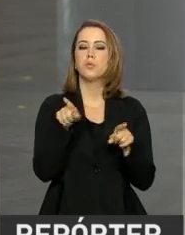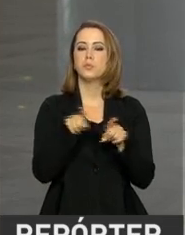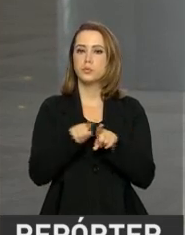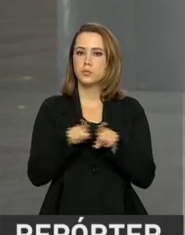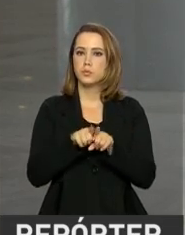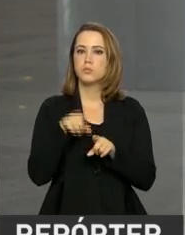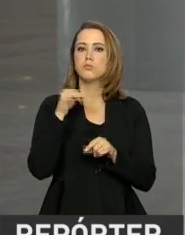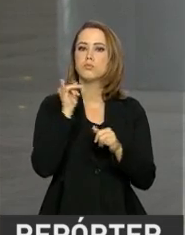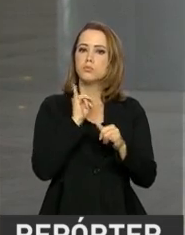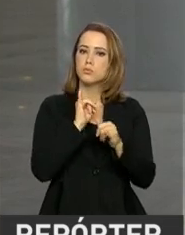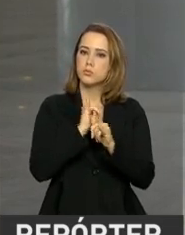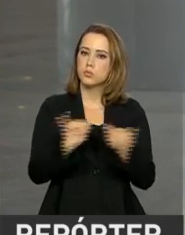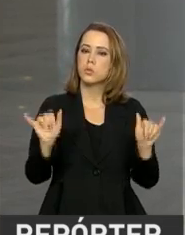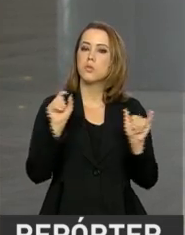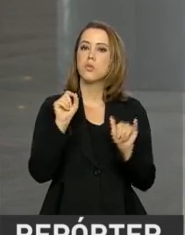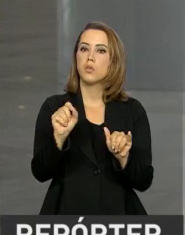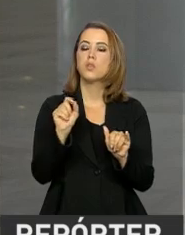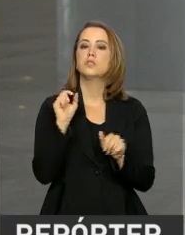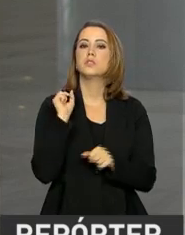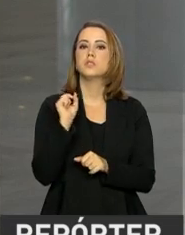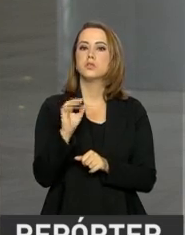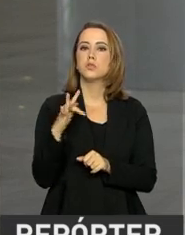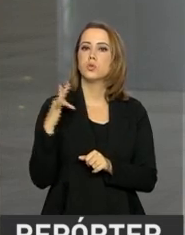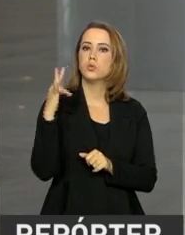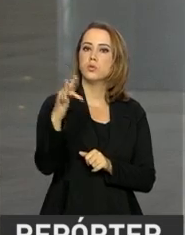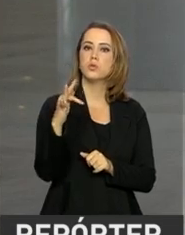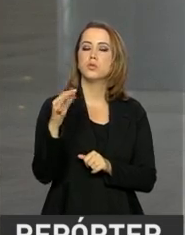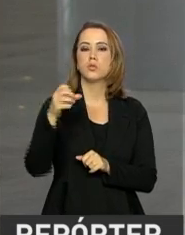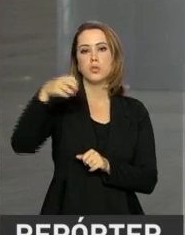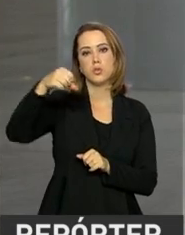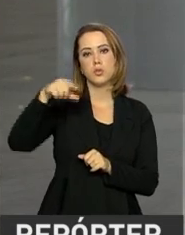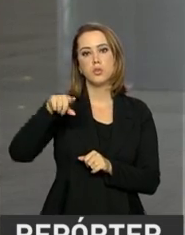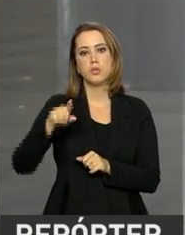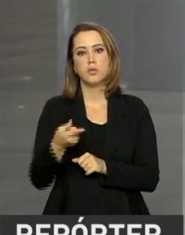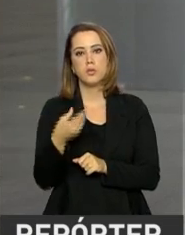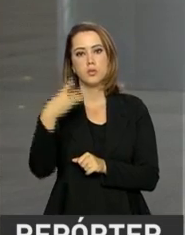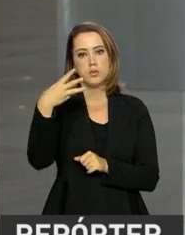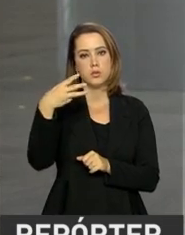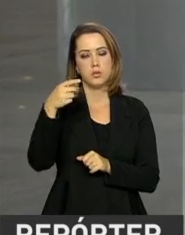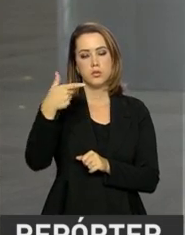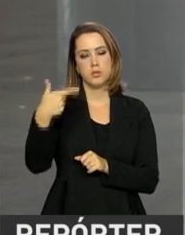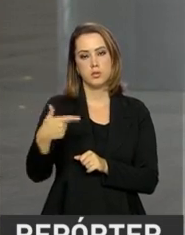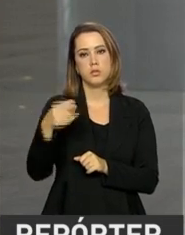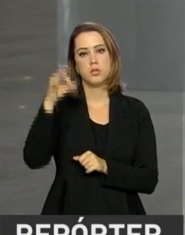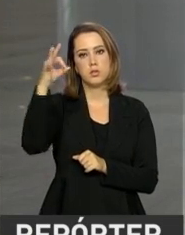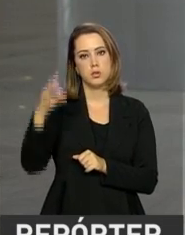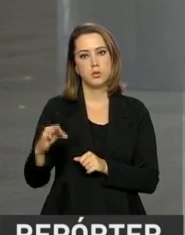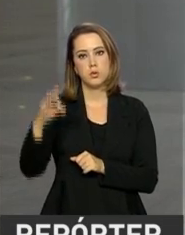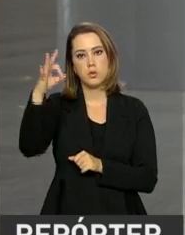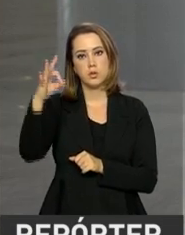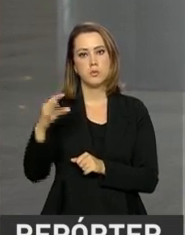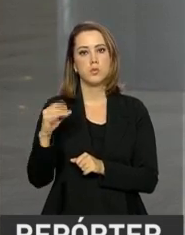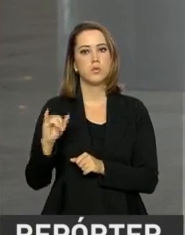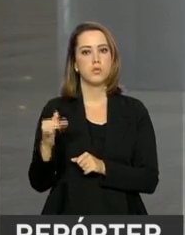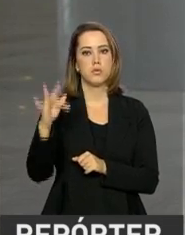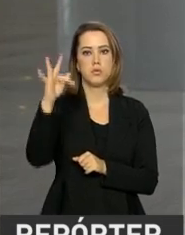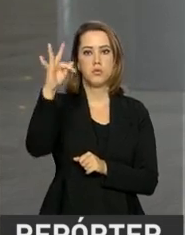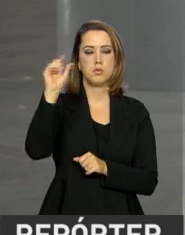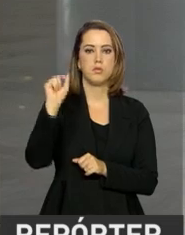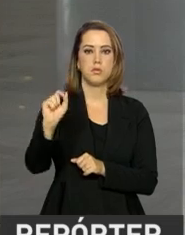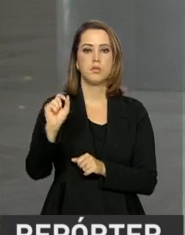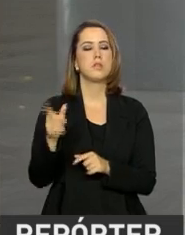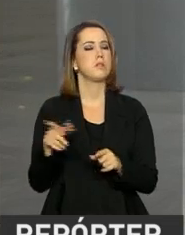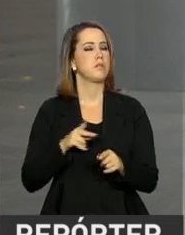encerrados em maio traz a projeção de 9,32 por Lembrando que a inflação é medida sempre em